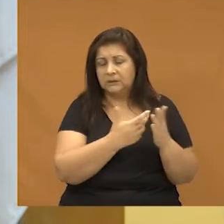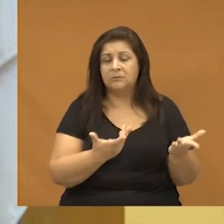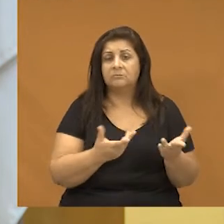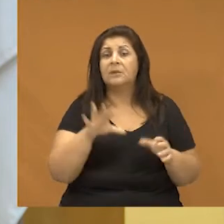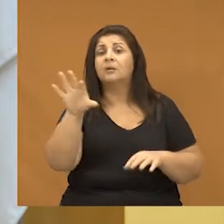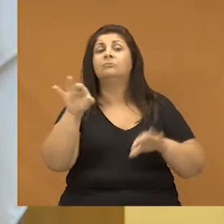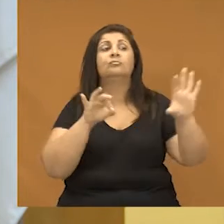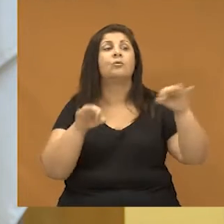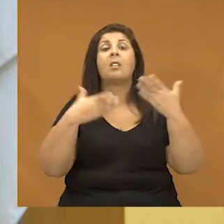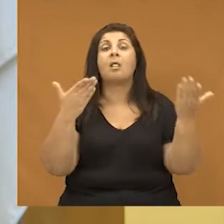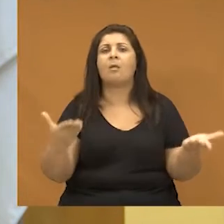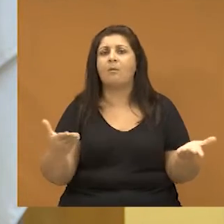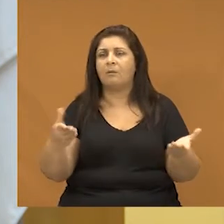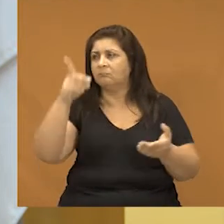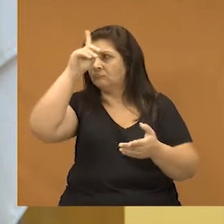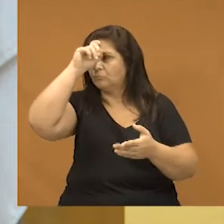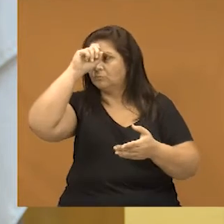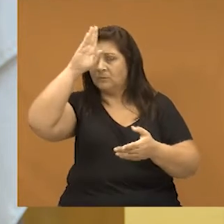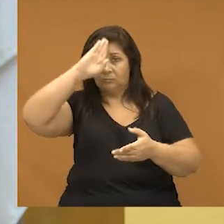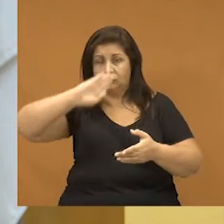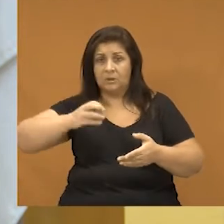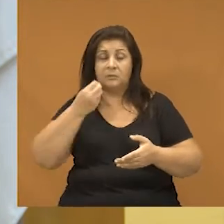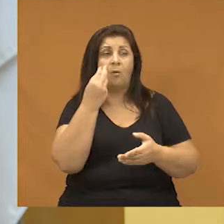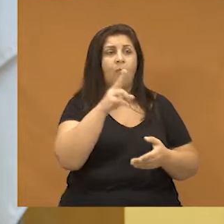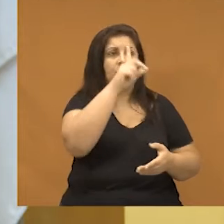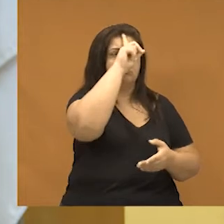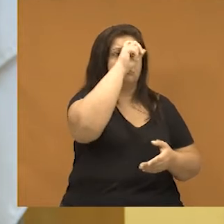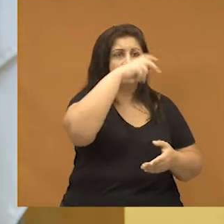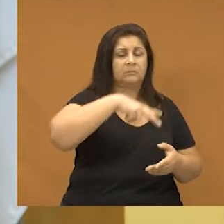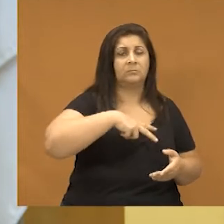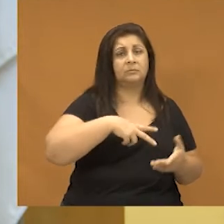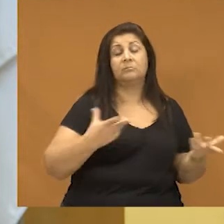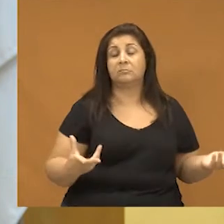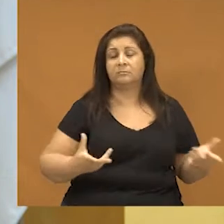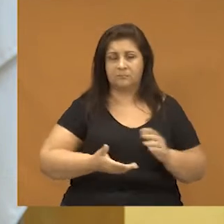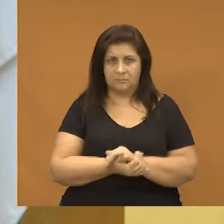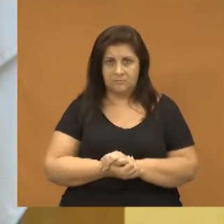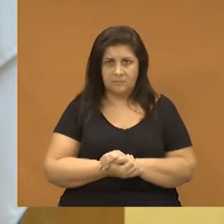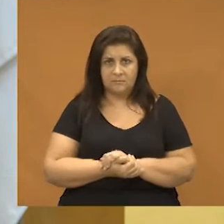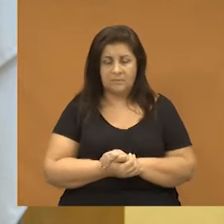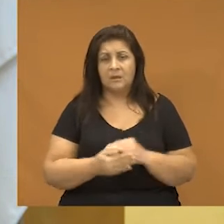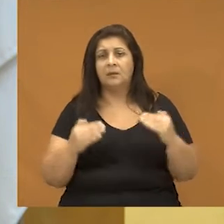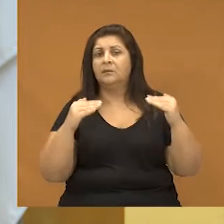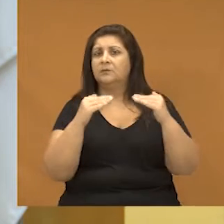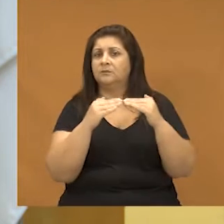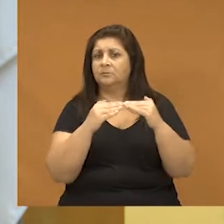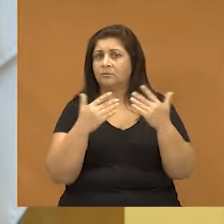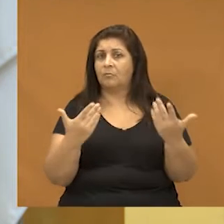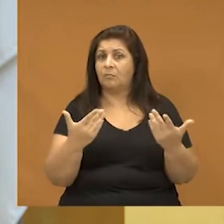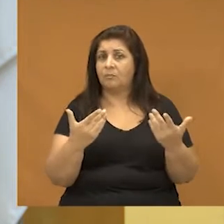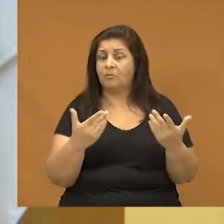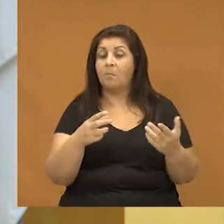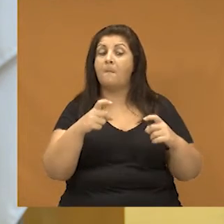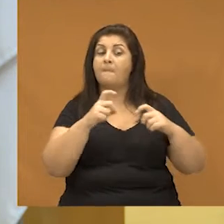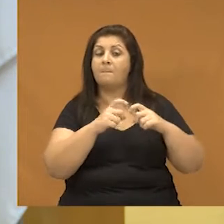escolha do local que queiram ser atendidas, ainda que seja de acordo com a decisão do